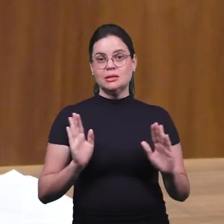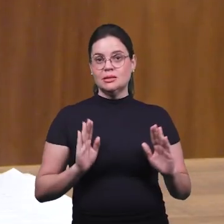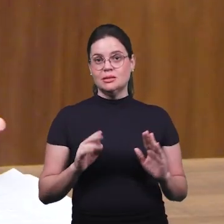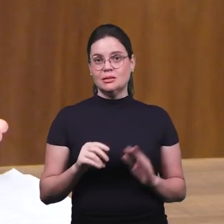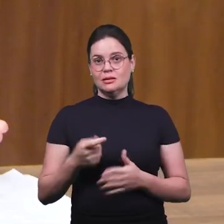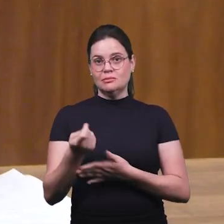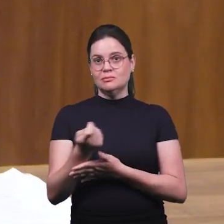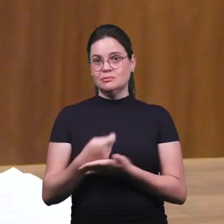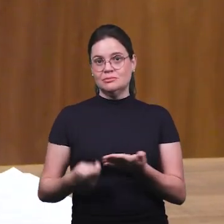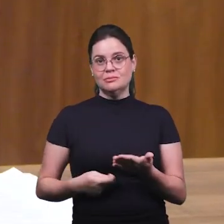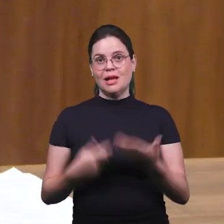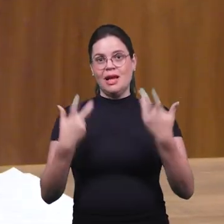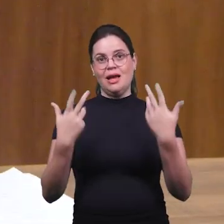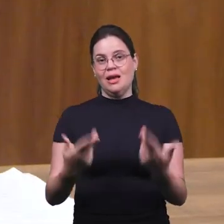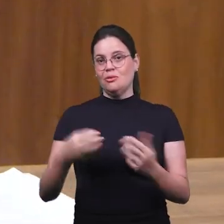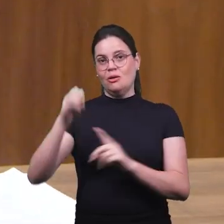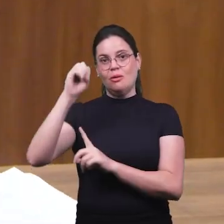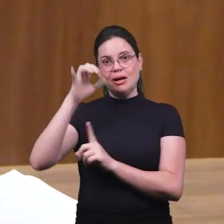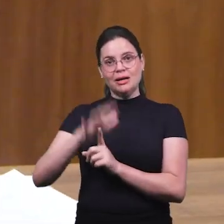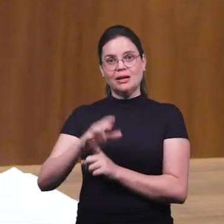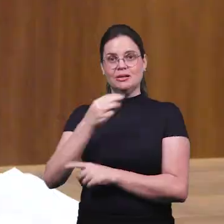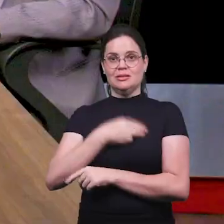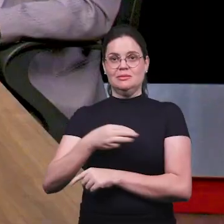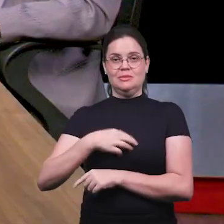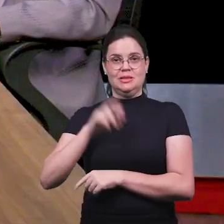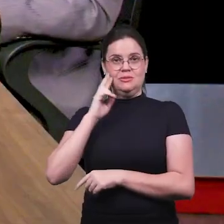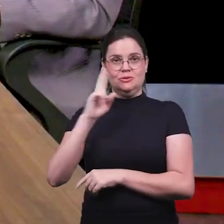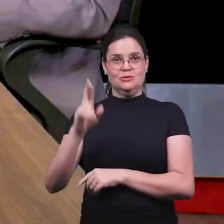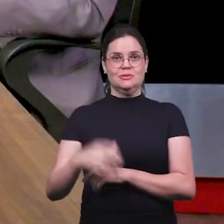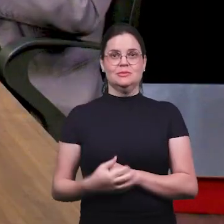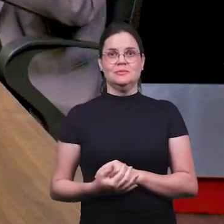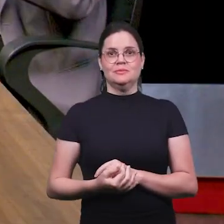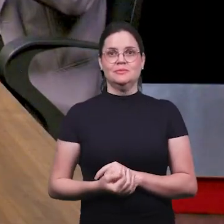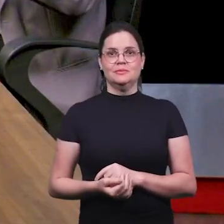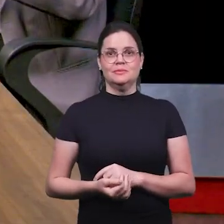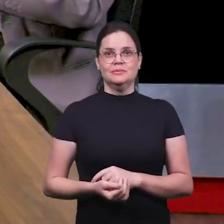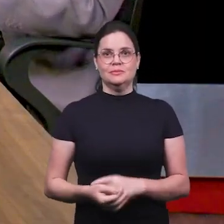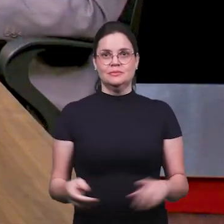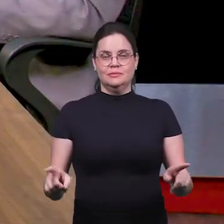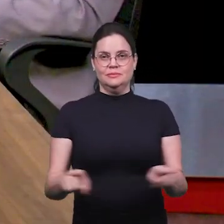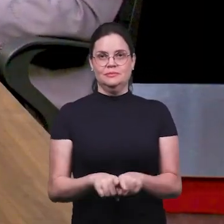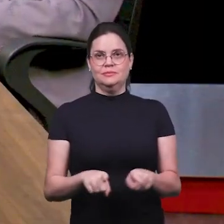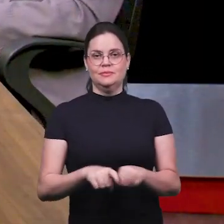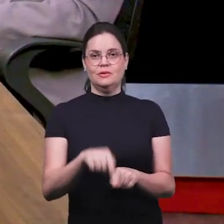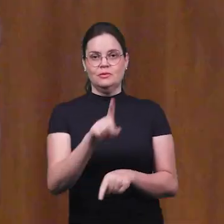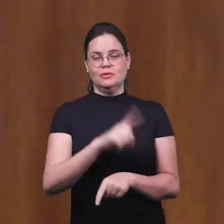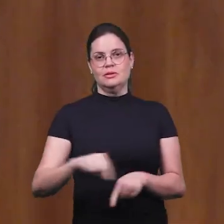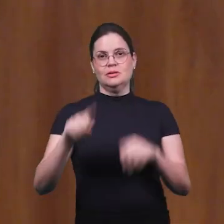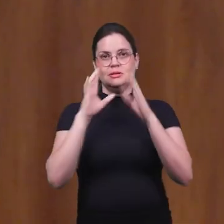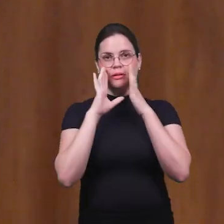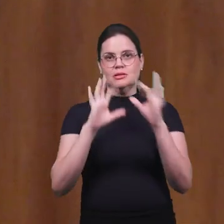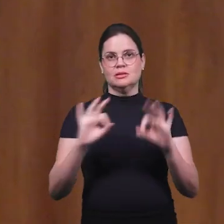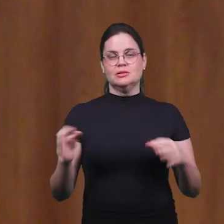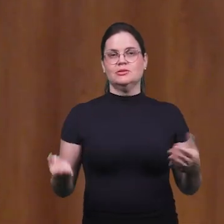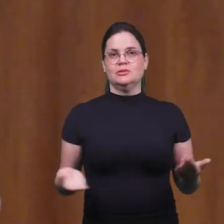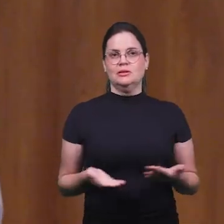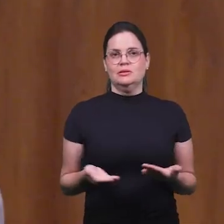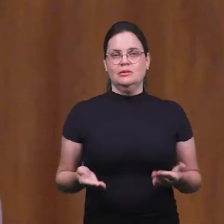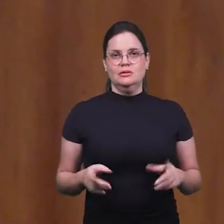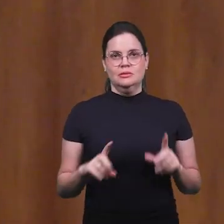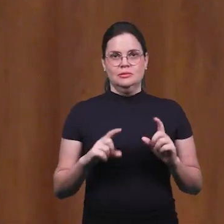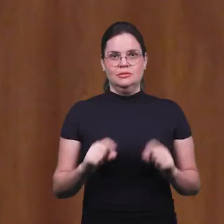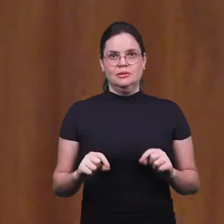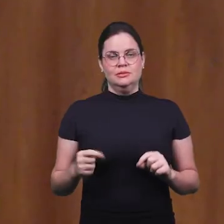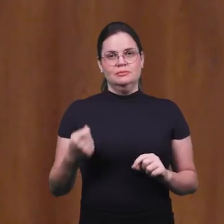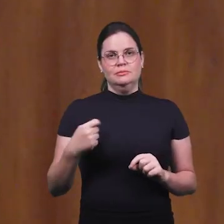Ela é pela graça, ela é pela misericórdia. Maravilha. Glória a Jesus. Quero chamar a atenção também daqueles que estão nos assistindo agora. Talvez